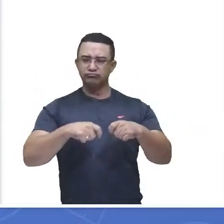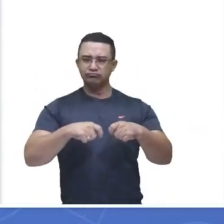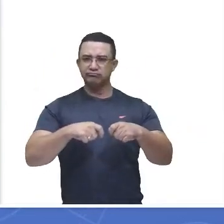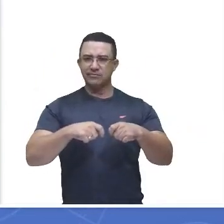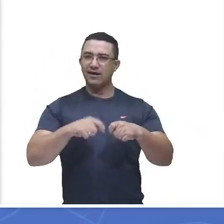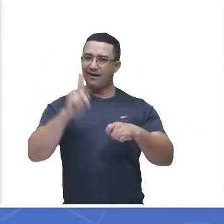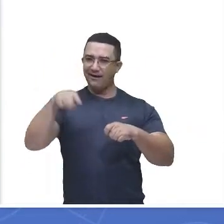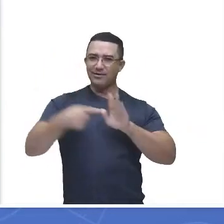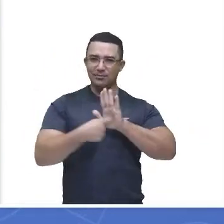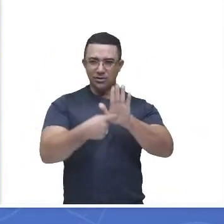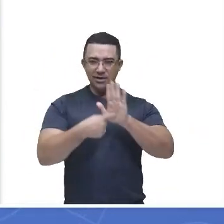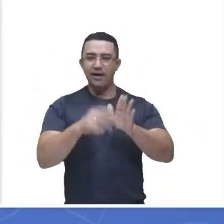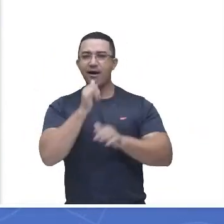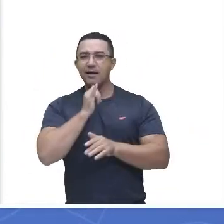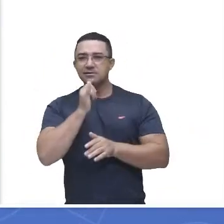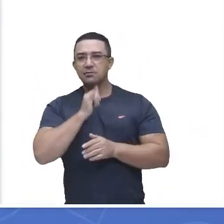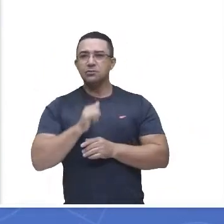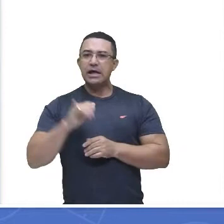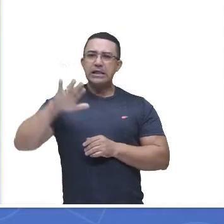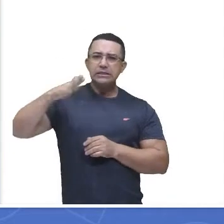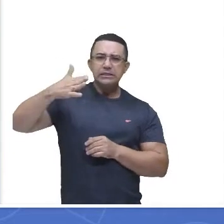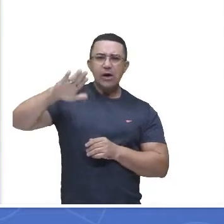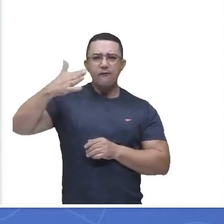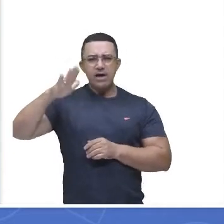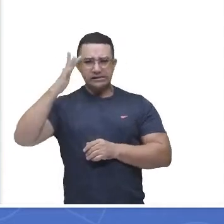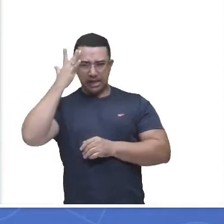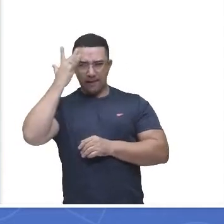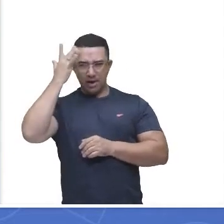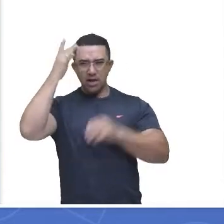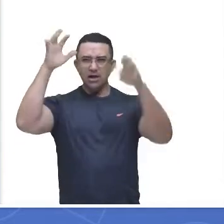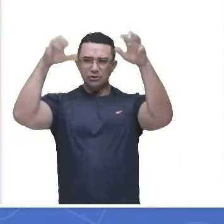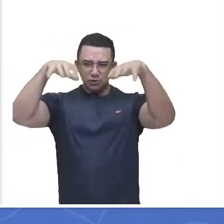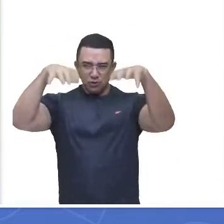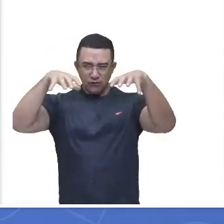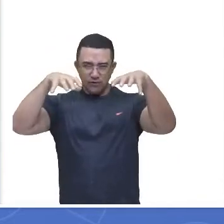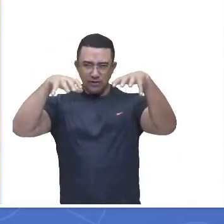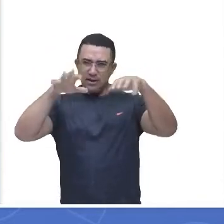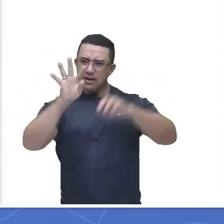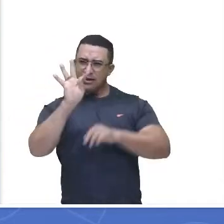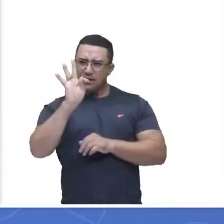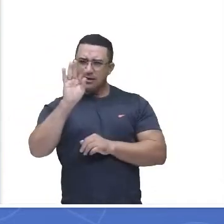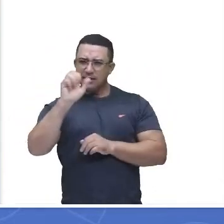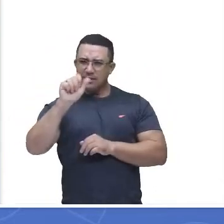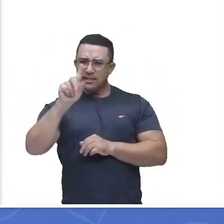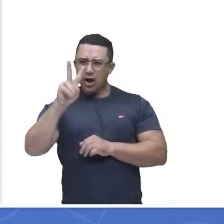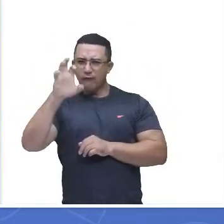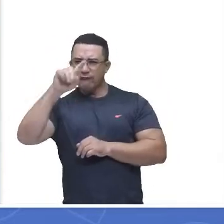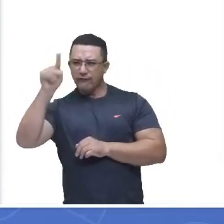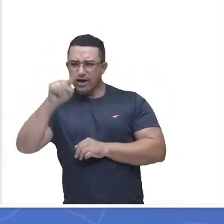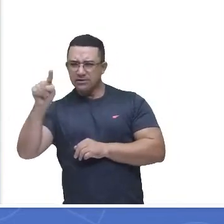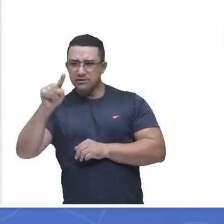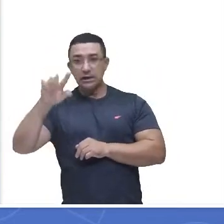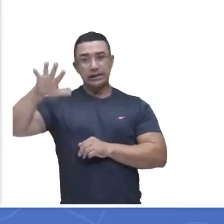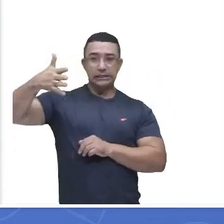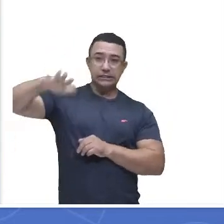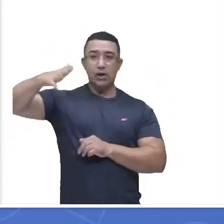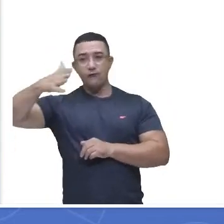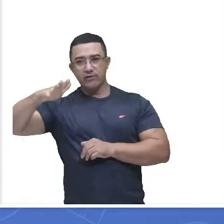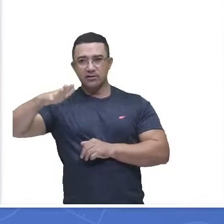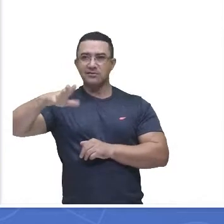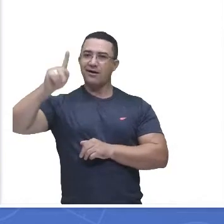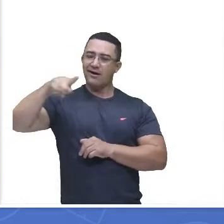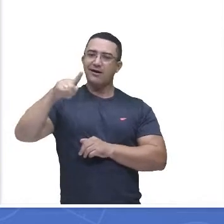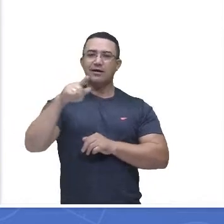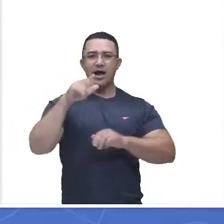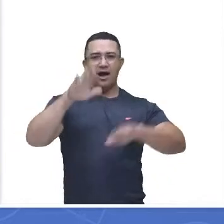né? Exemplo, talvez chova amanhã. Olha, talvez chova. É uma possibilidade,